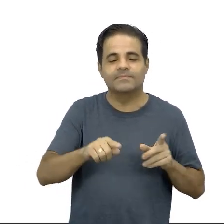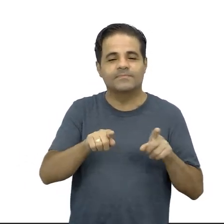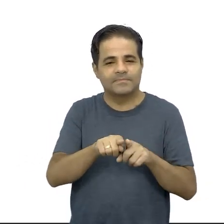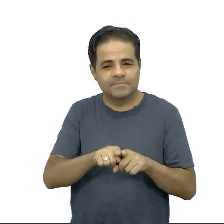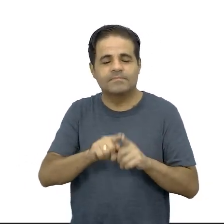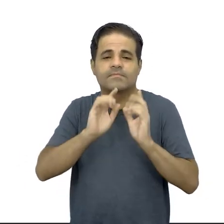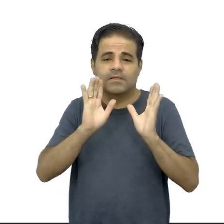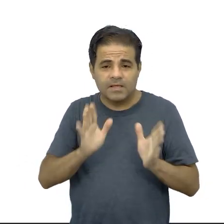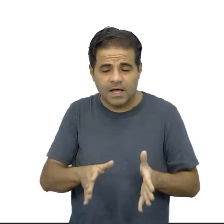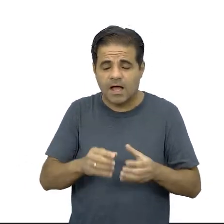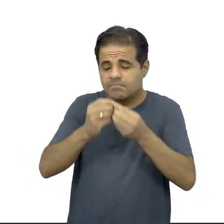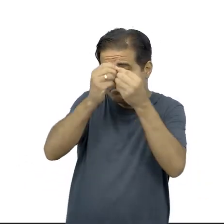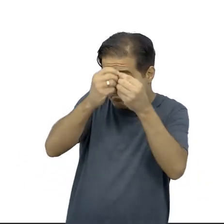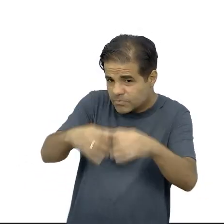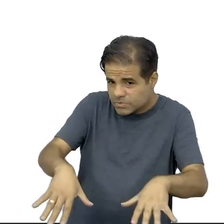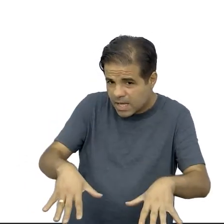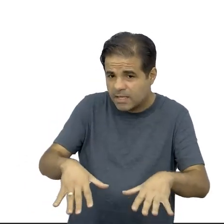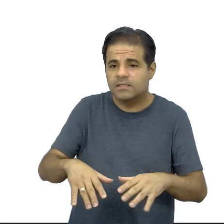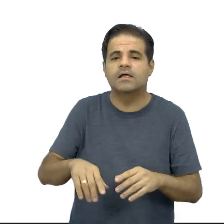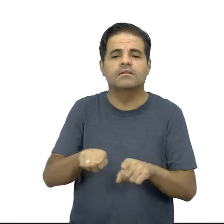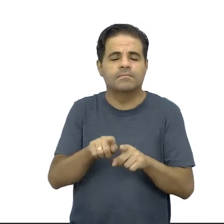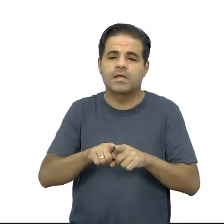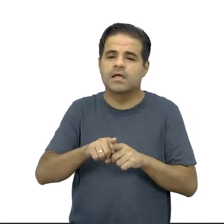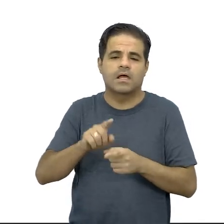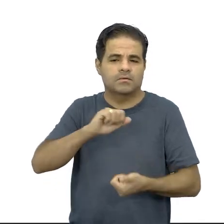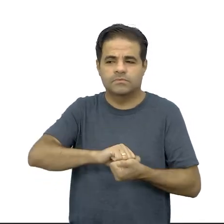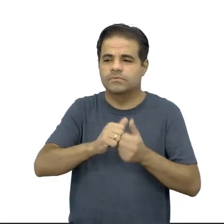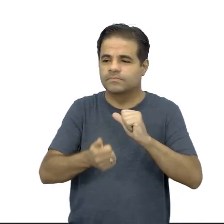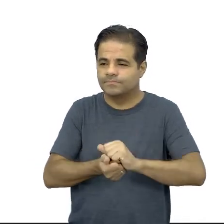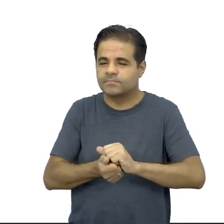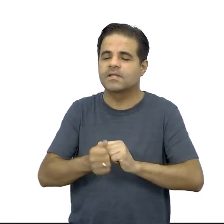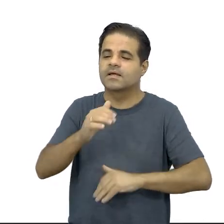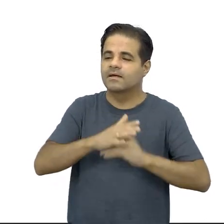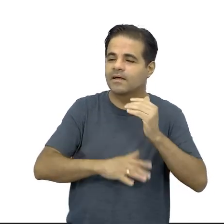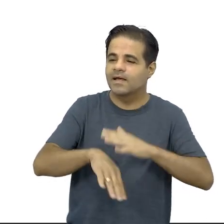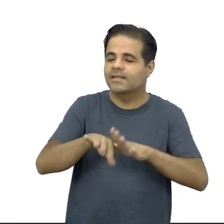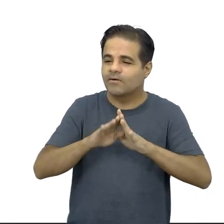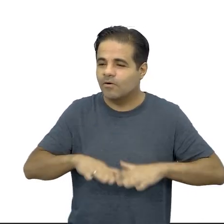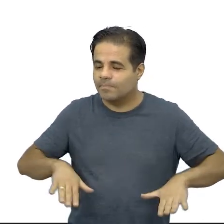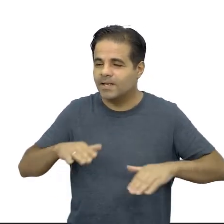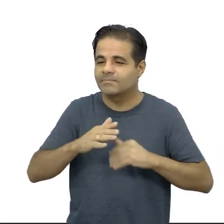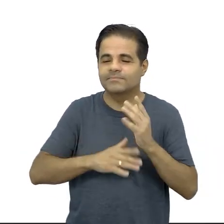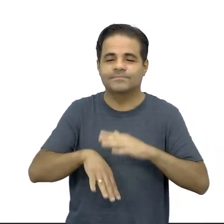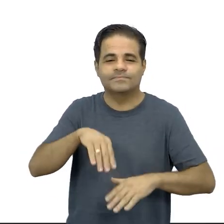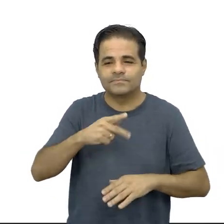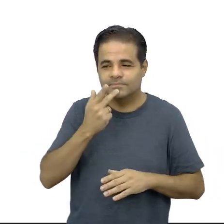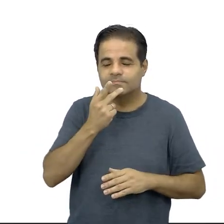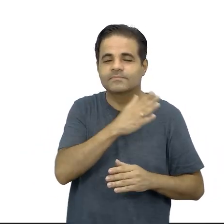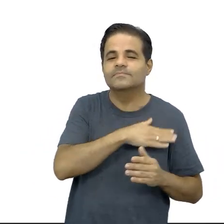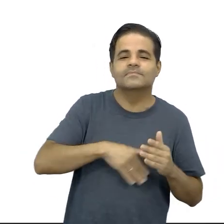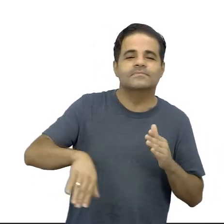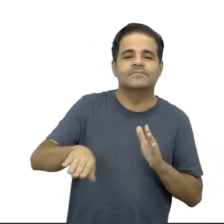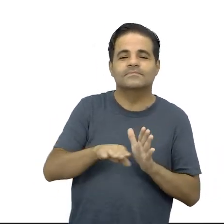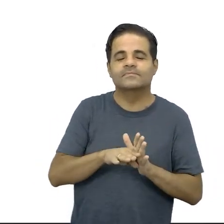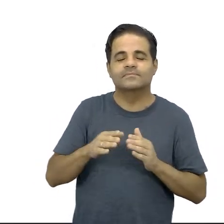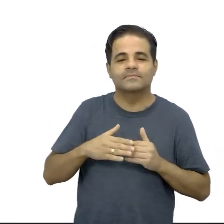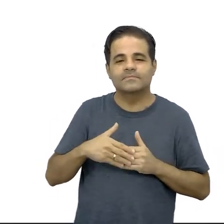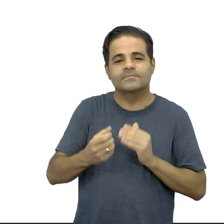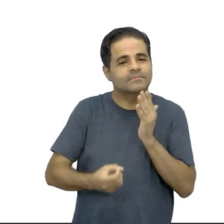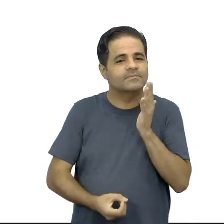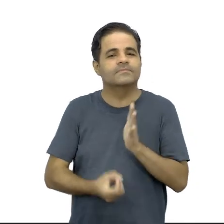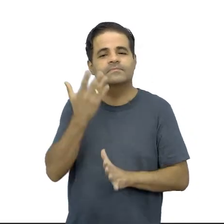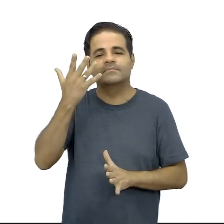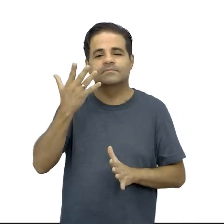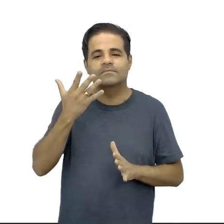também acaba sendo prejudicial não adequar os conteúdos a serem trabalhados no período letivo. Então, daí que surge,